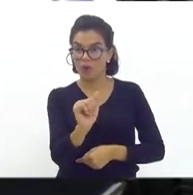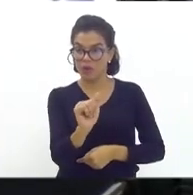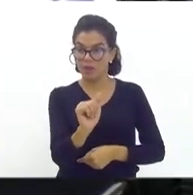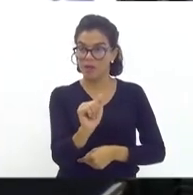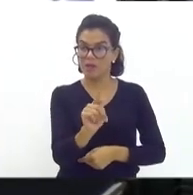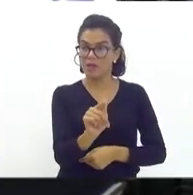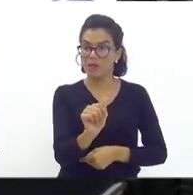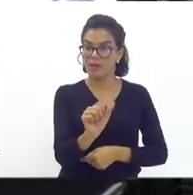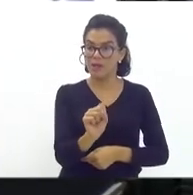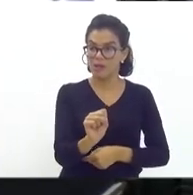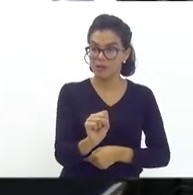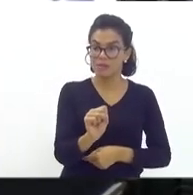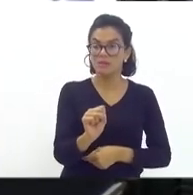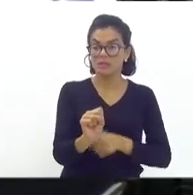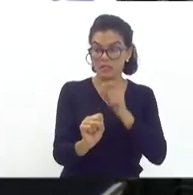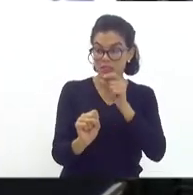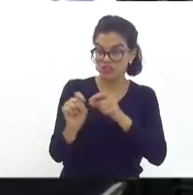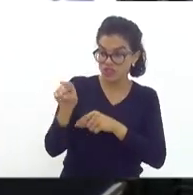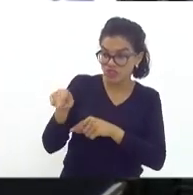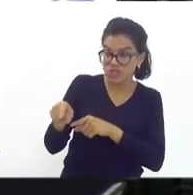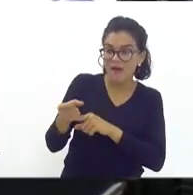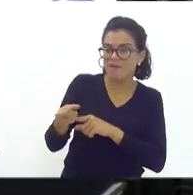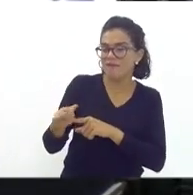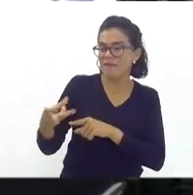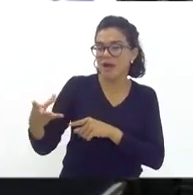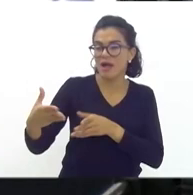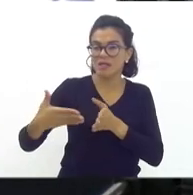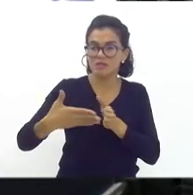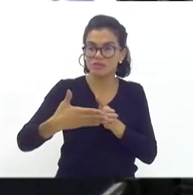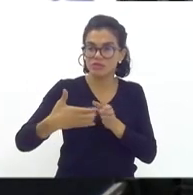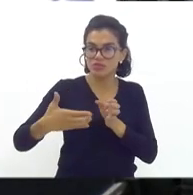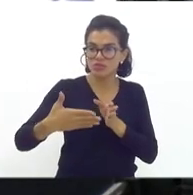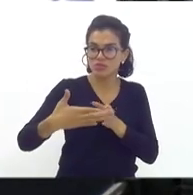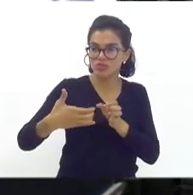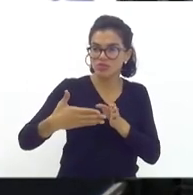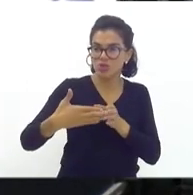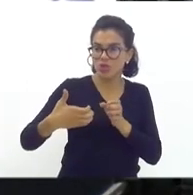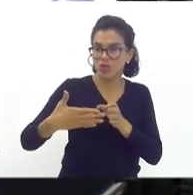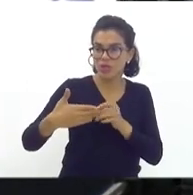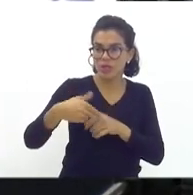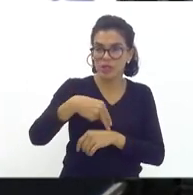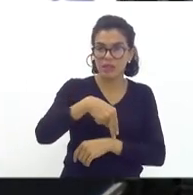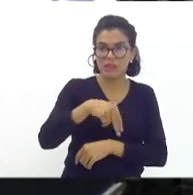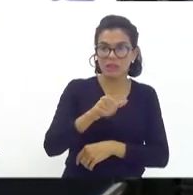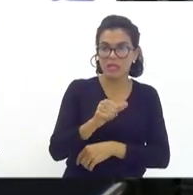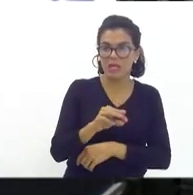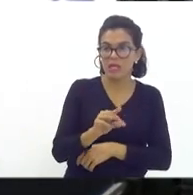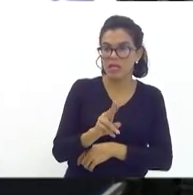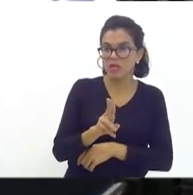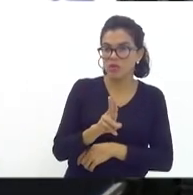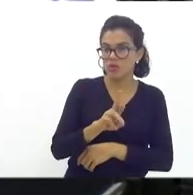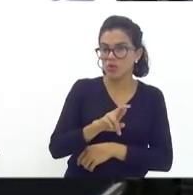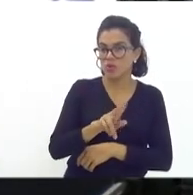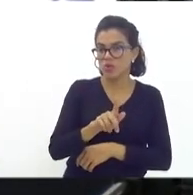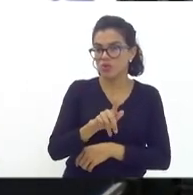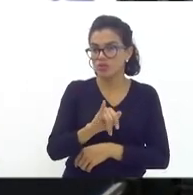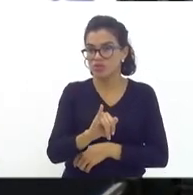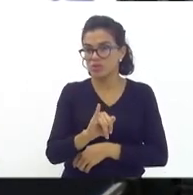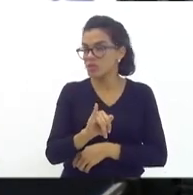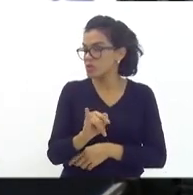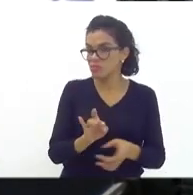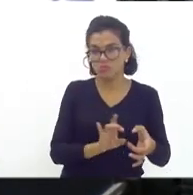que eles já fizeram várias solicitações para natas e a natas não